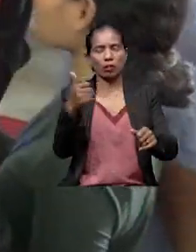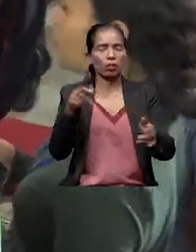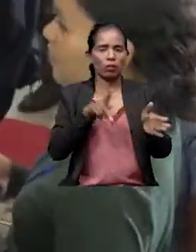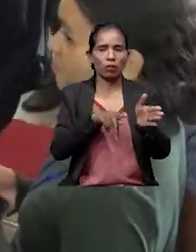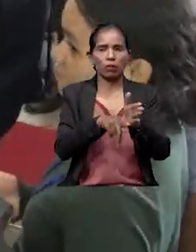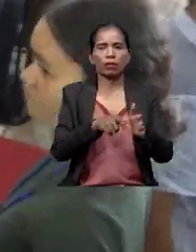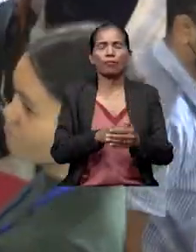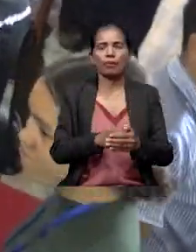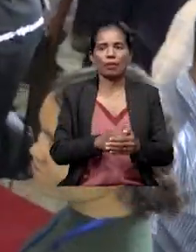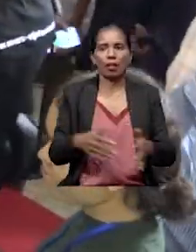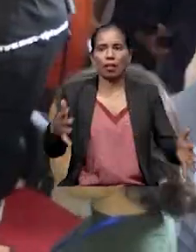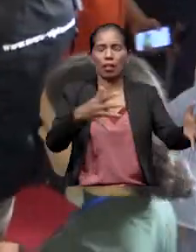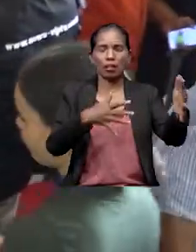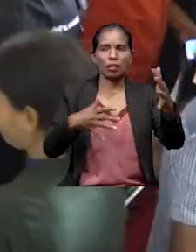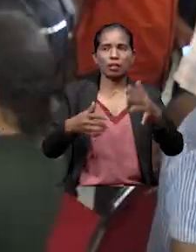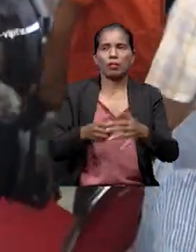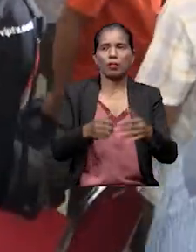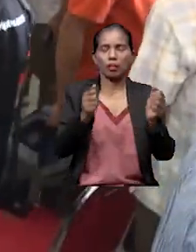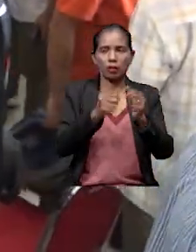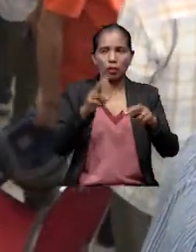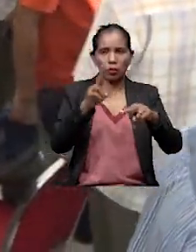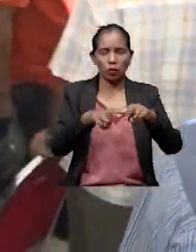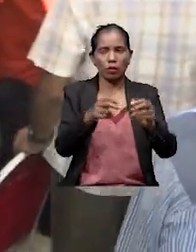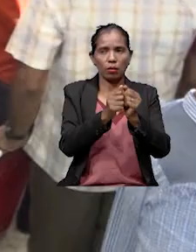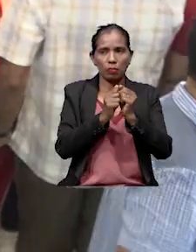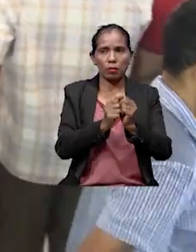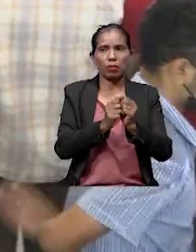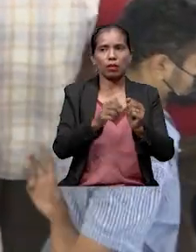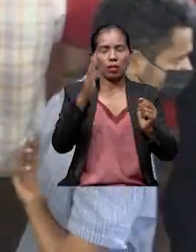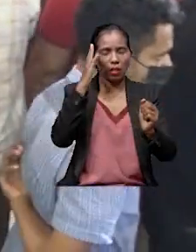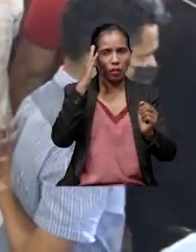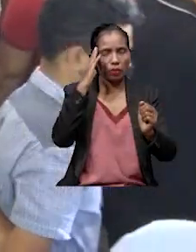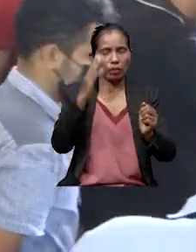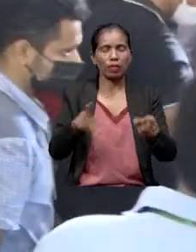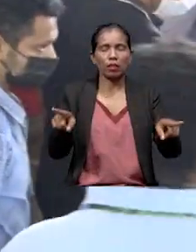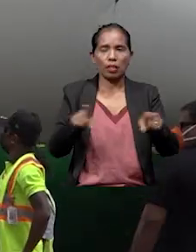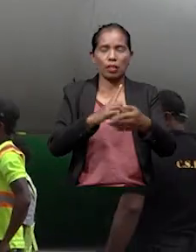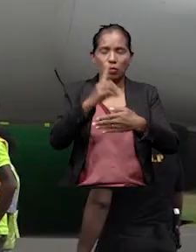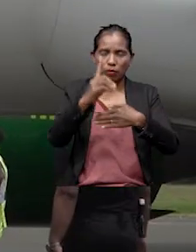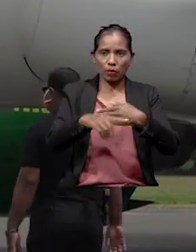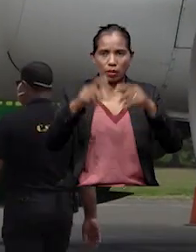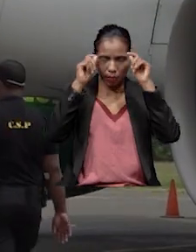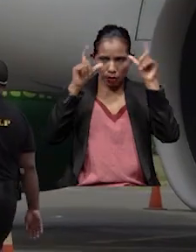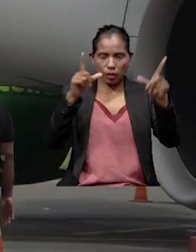geração 74-75, né? A doutor Hamutu, que análise balanço de desenvolvimento Timor-Leste,